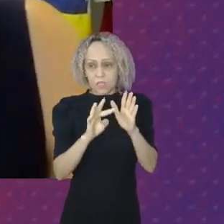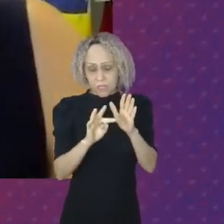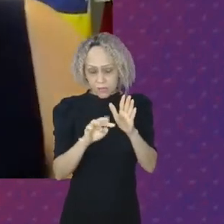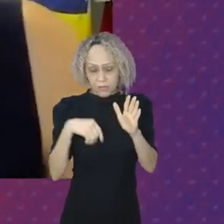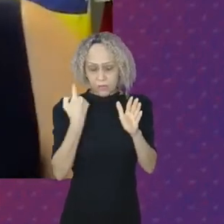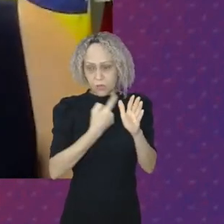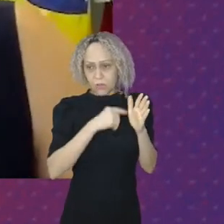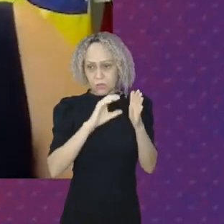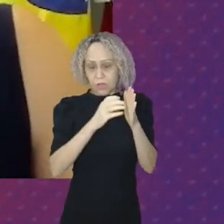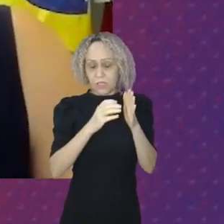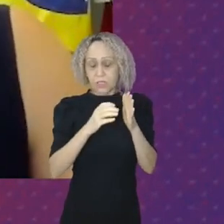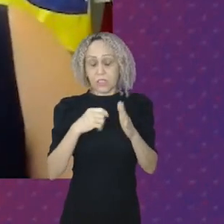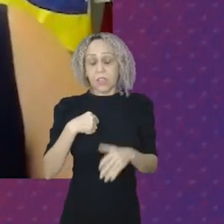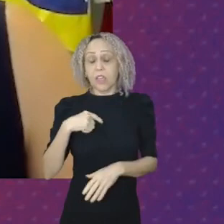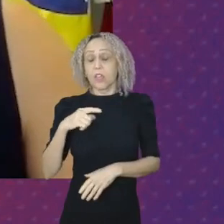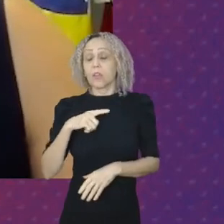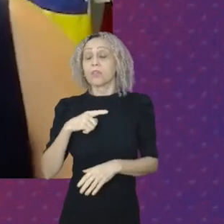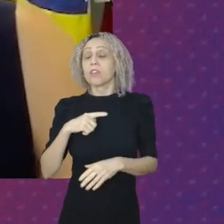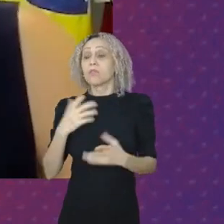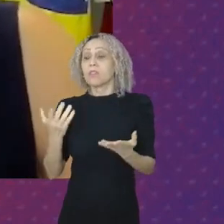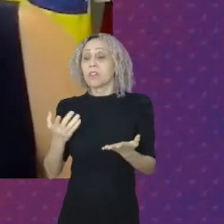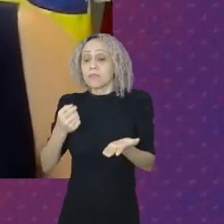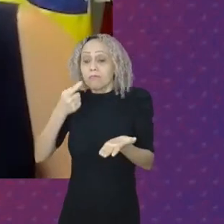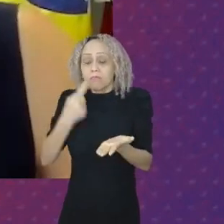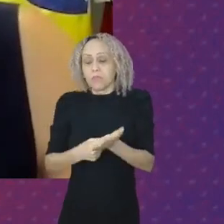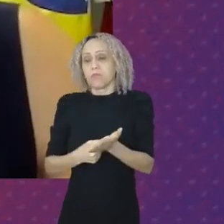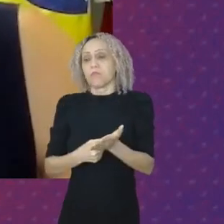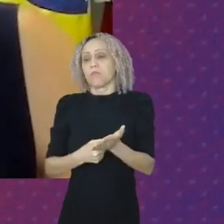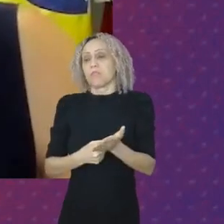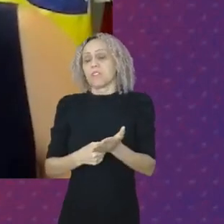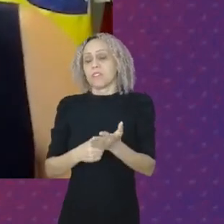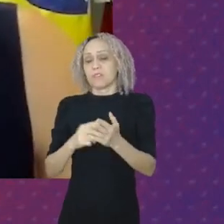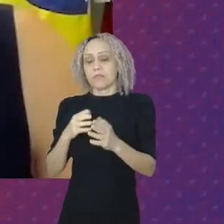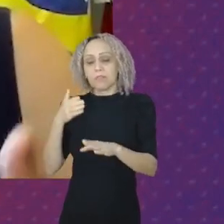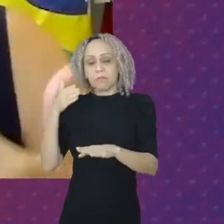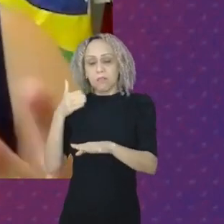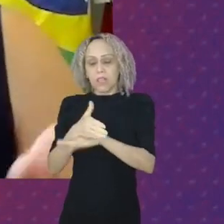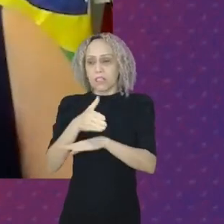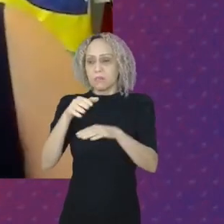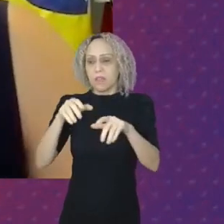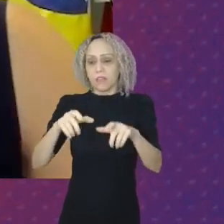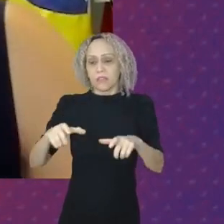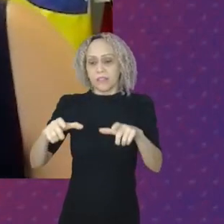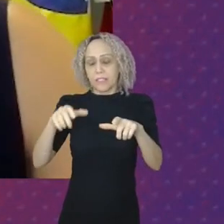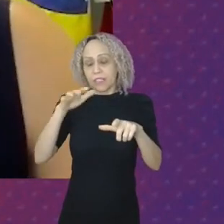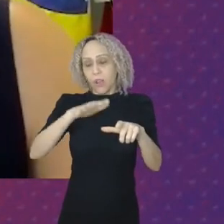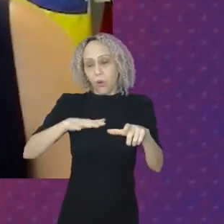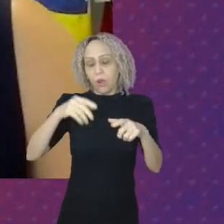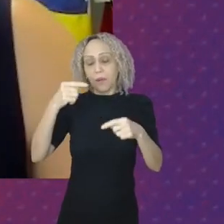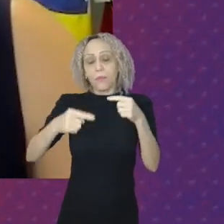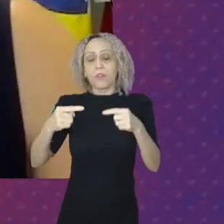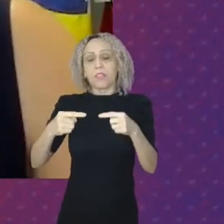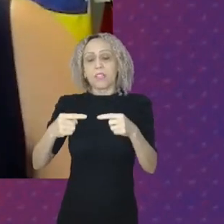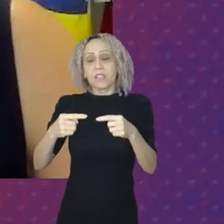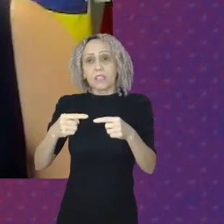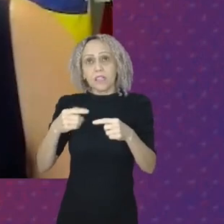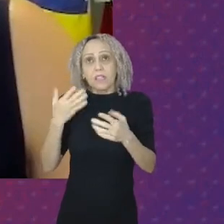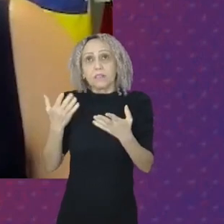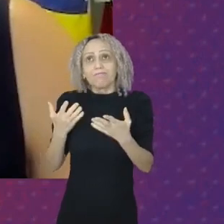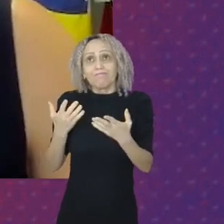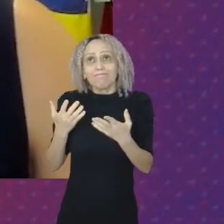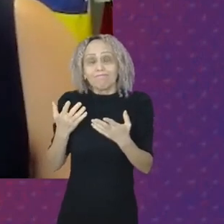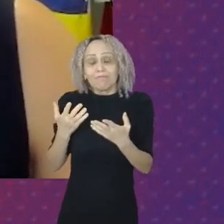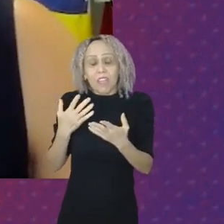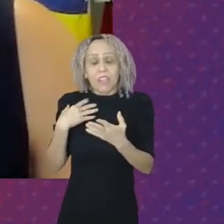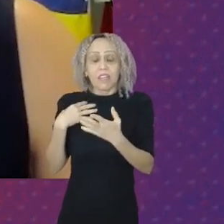um desses espaços que tantas que vieram antes de nós construíram pilares para que a gente